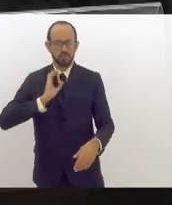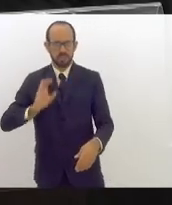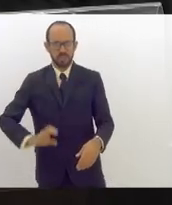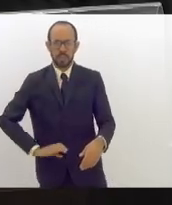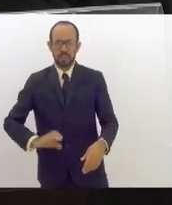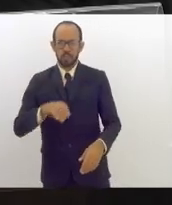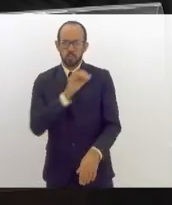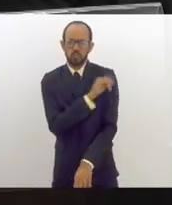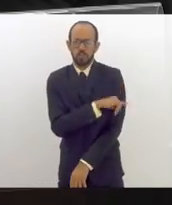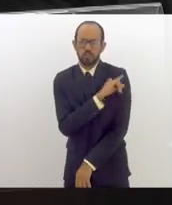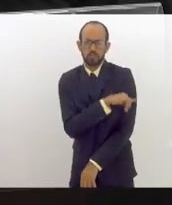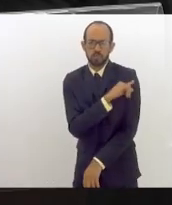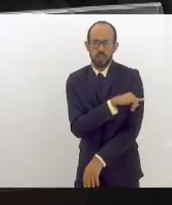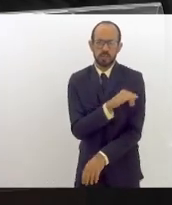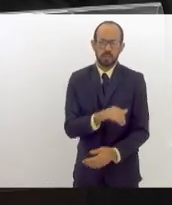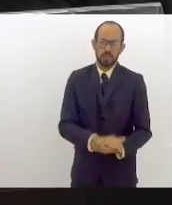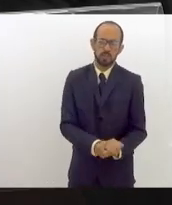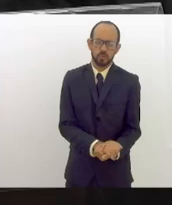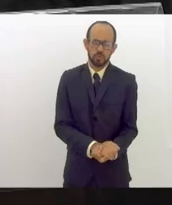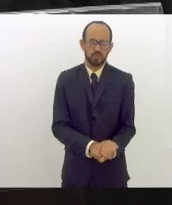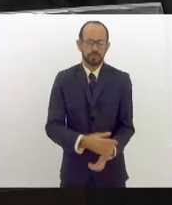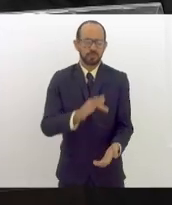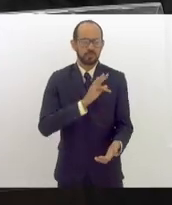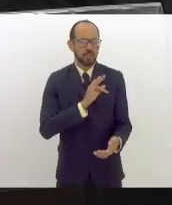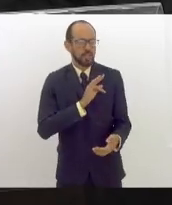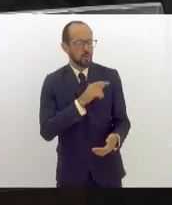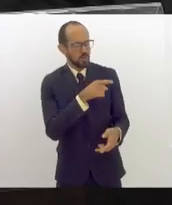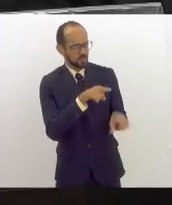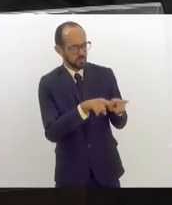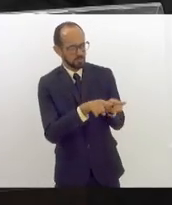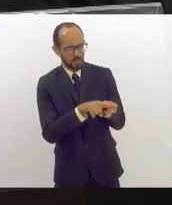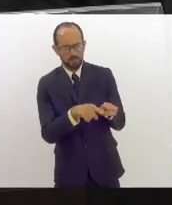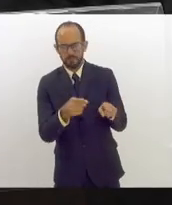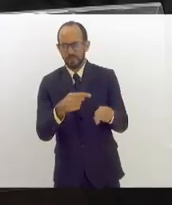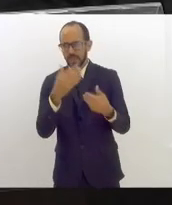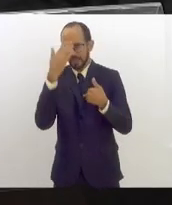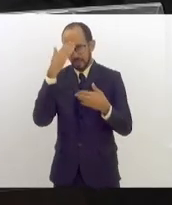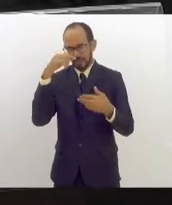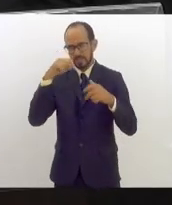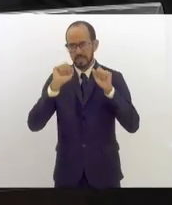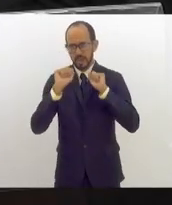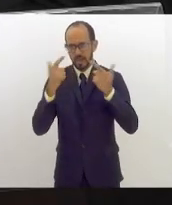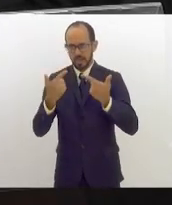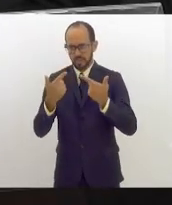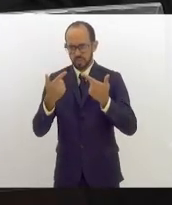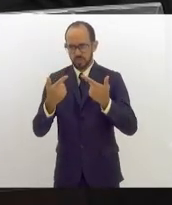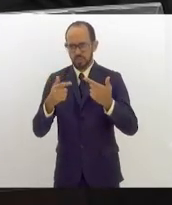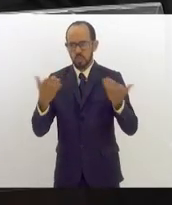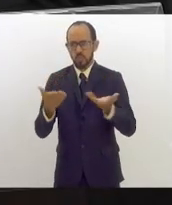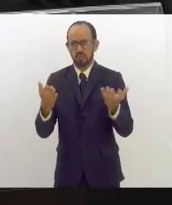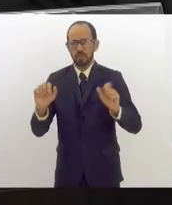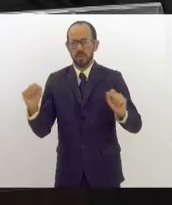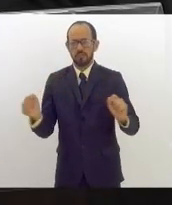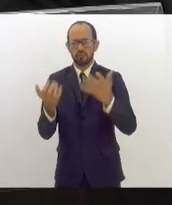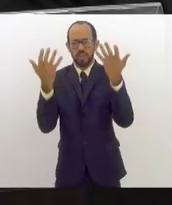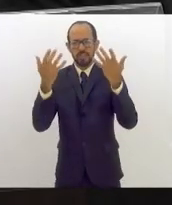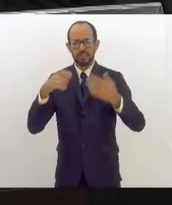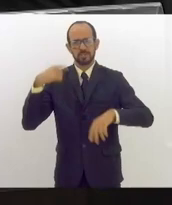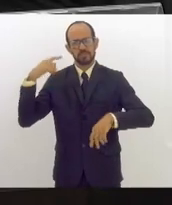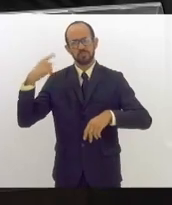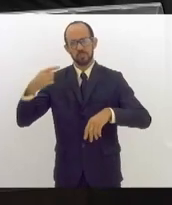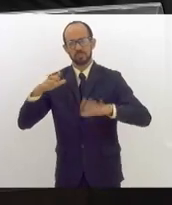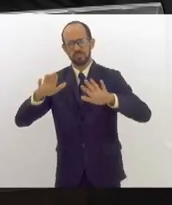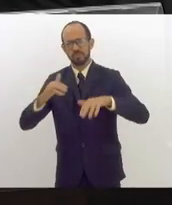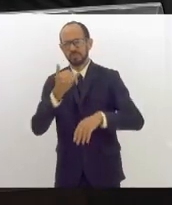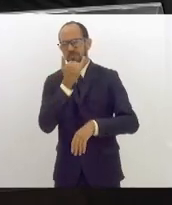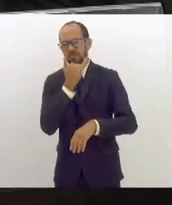Marta Rocha minha querida amiga agradecendo essa casa eu eu hoje é uma festa da advocacia E aí me perdoe